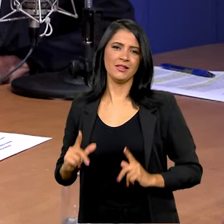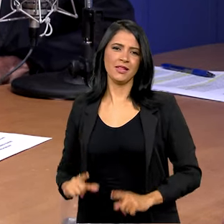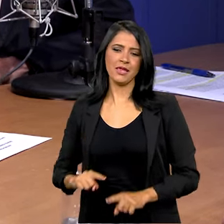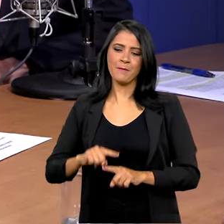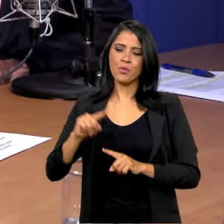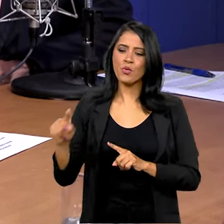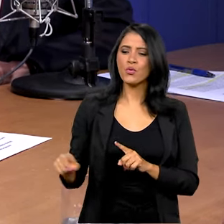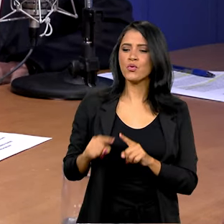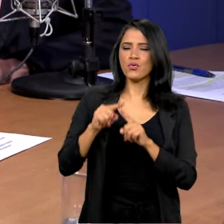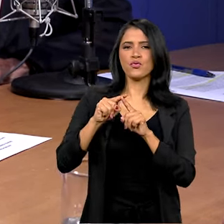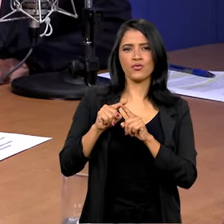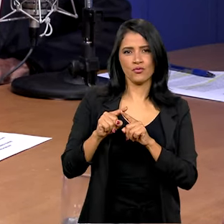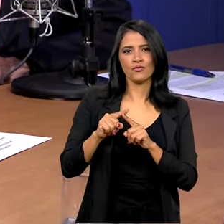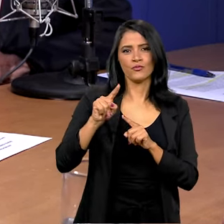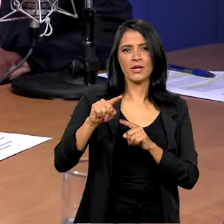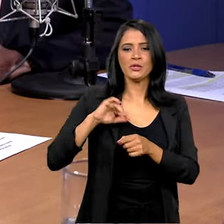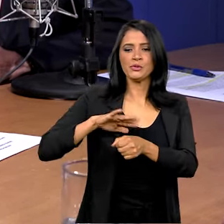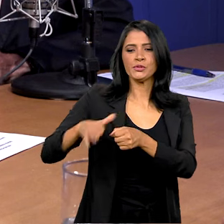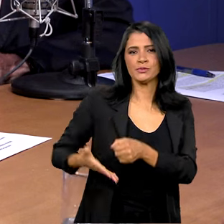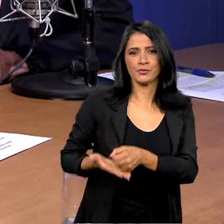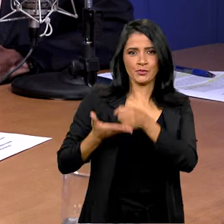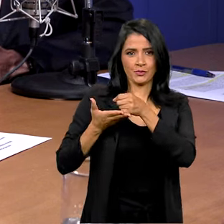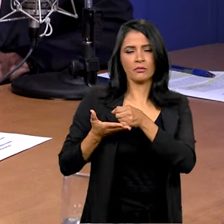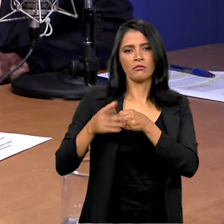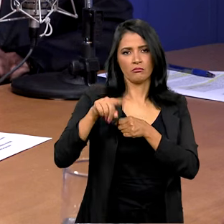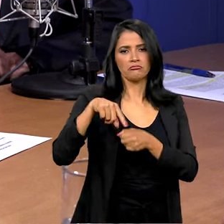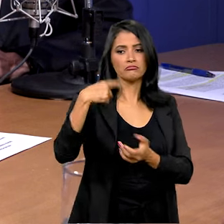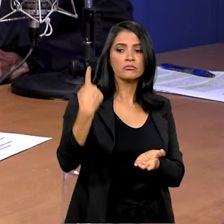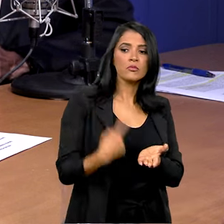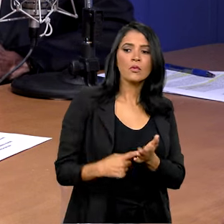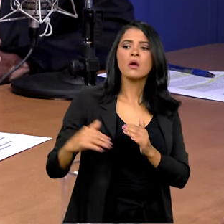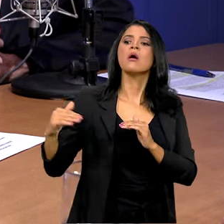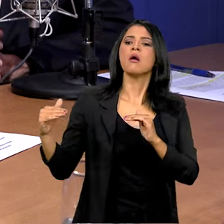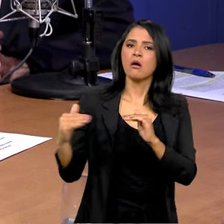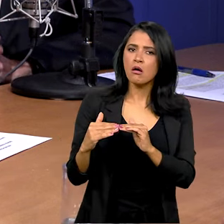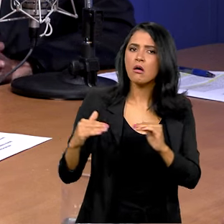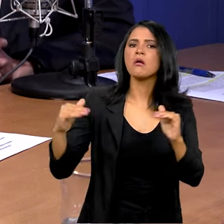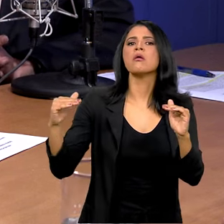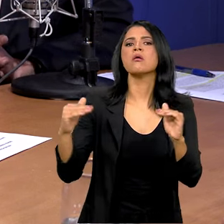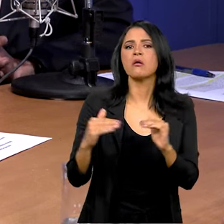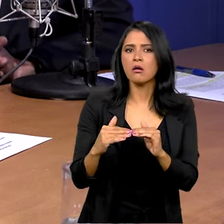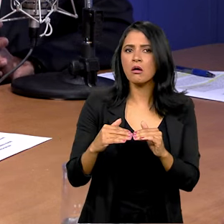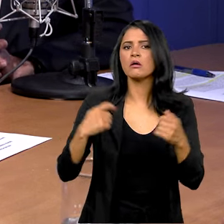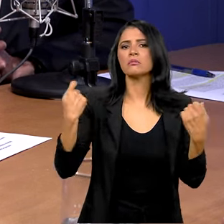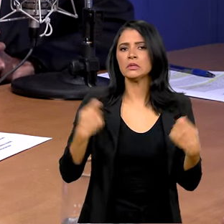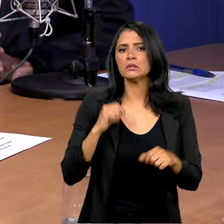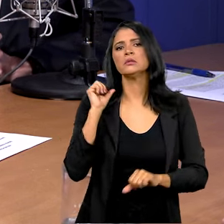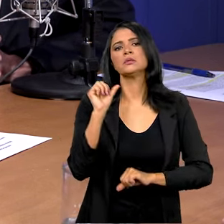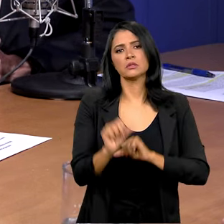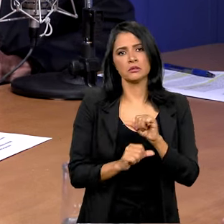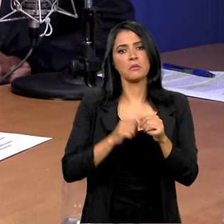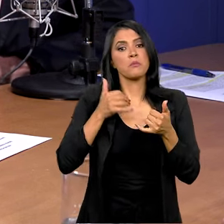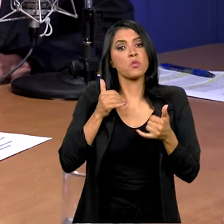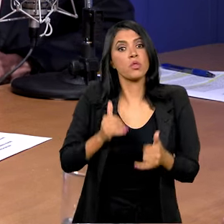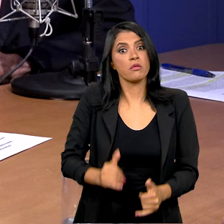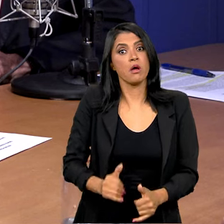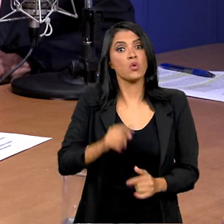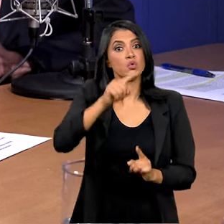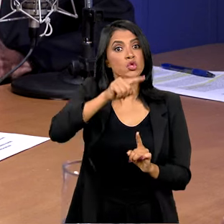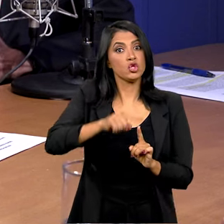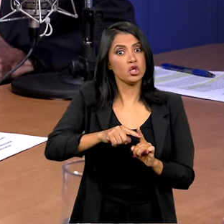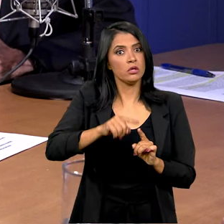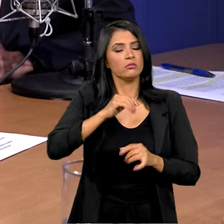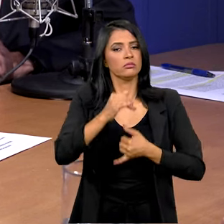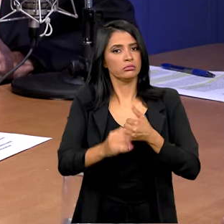sustentável então houve um consenso a ser destacado de que precisamos fazer essa transição e